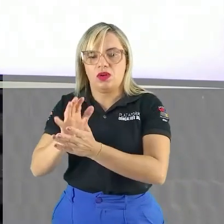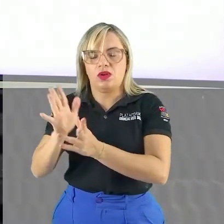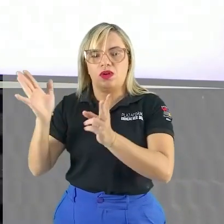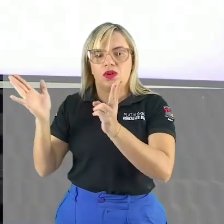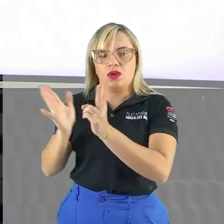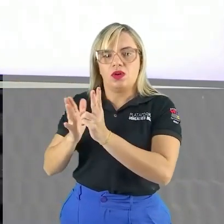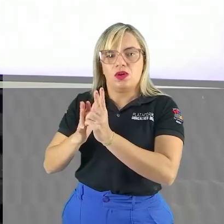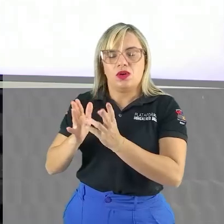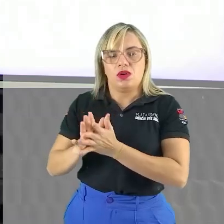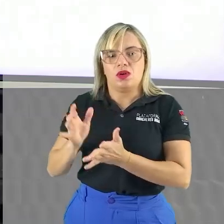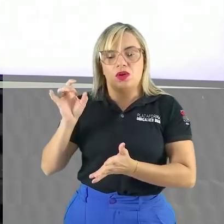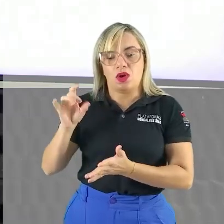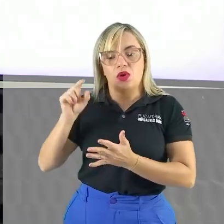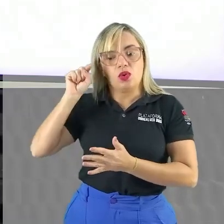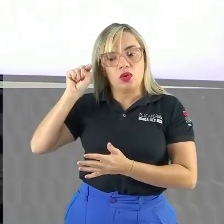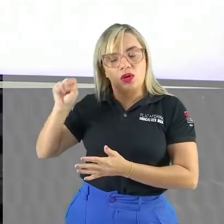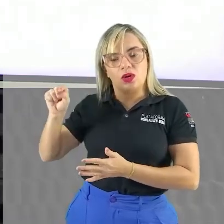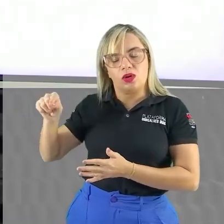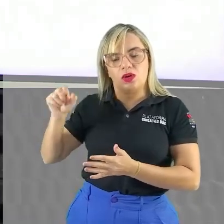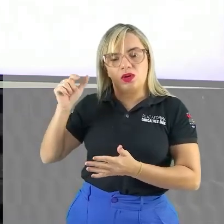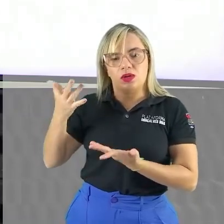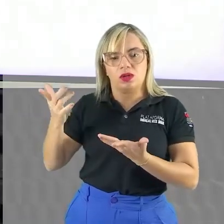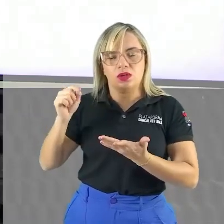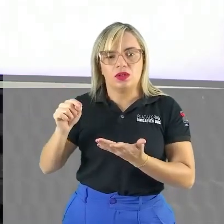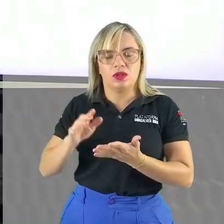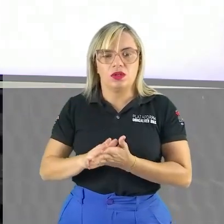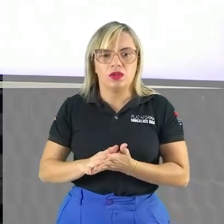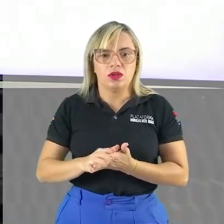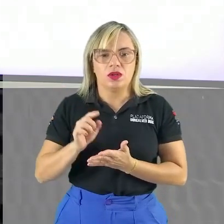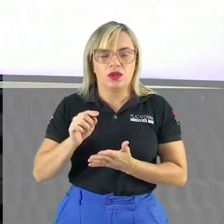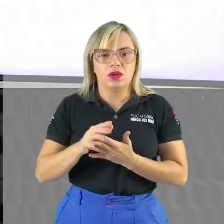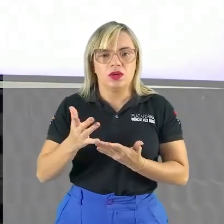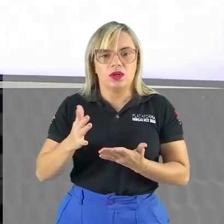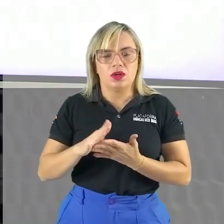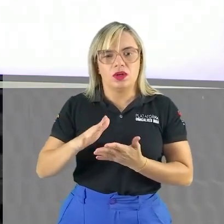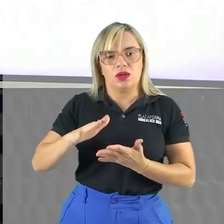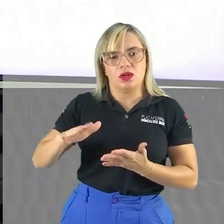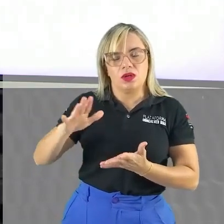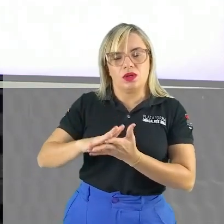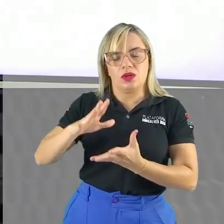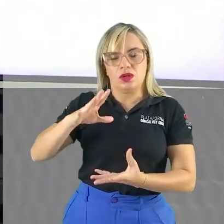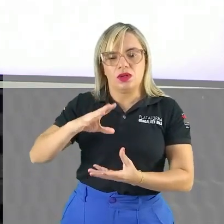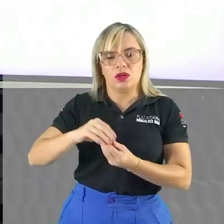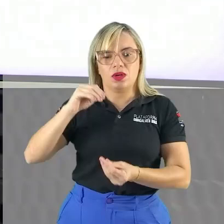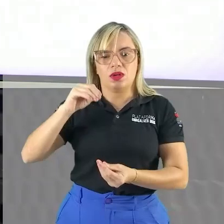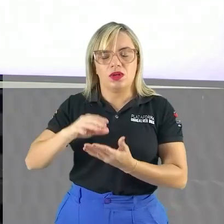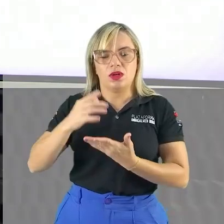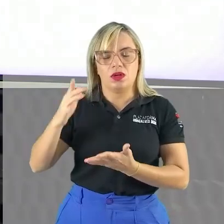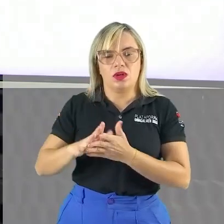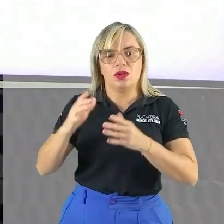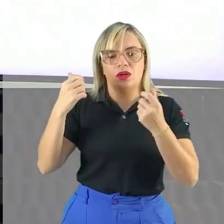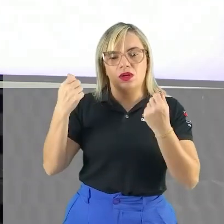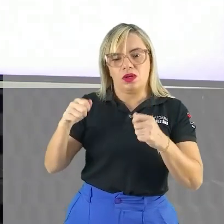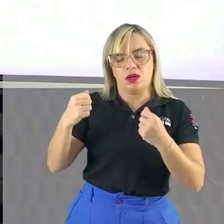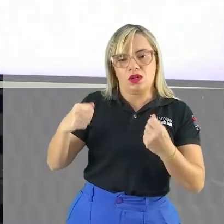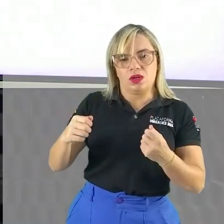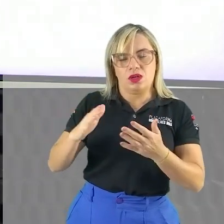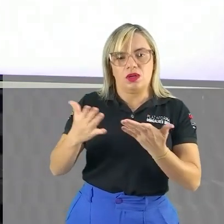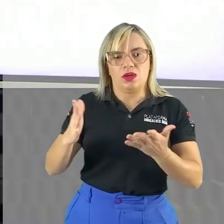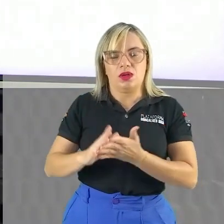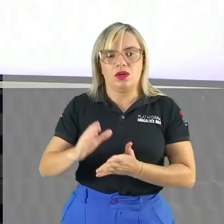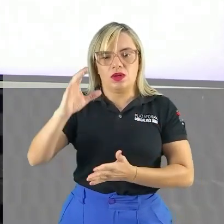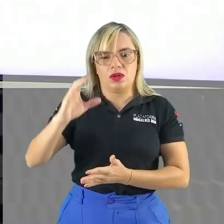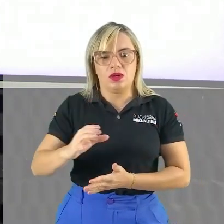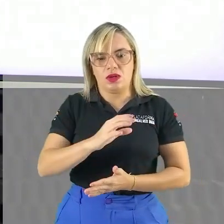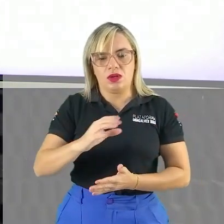que aí os indígenas eram considerados ali enquanto crianças, a alma dele enquanto criança, então eles precisavam ser